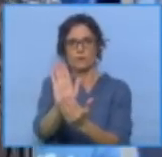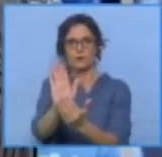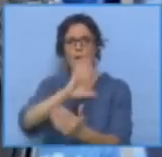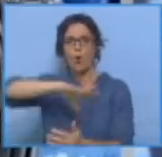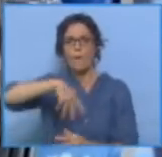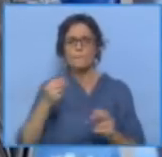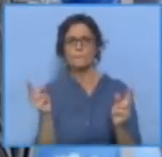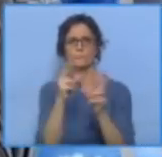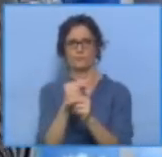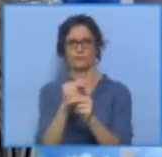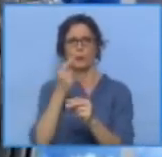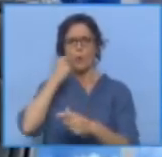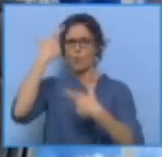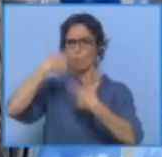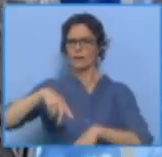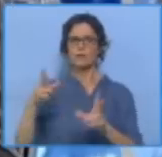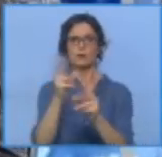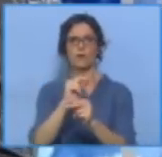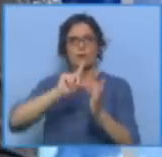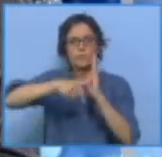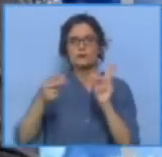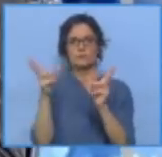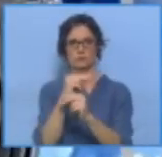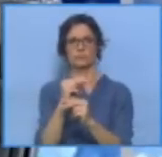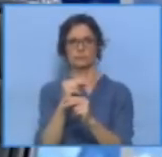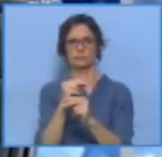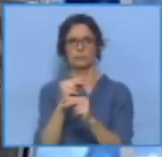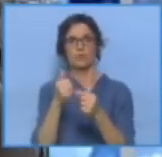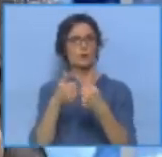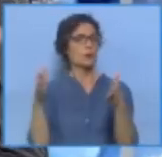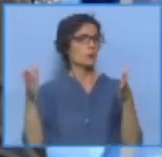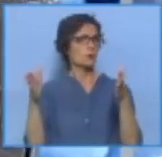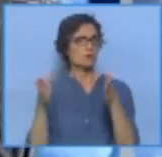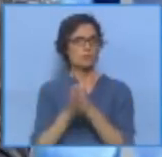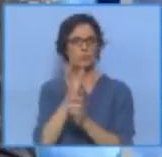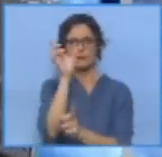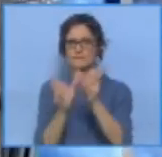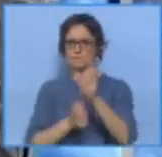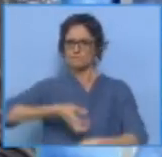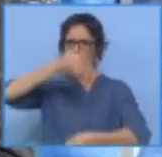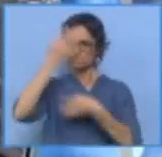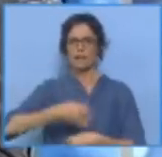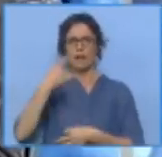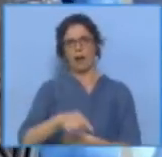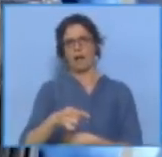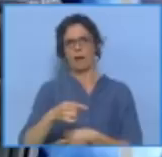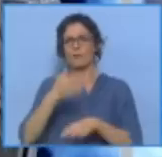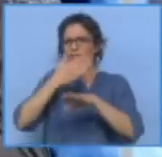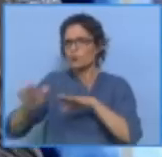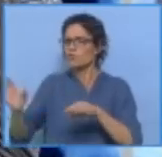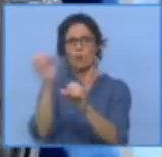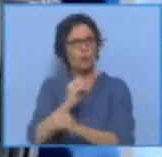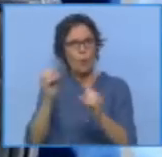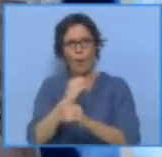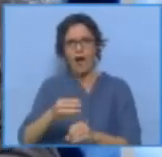mundo novo, uma humanidade nova, um projeto novo, onde toda a gente é digna, onde ninguém é excluído, onde não há